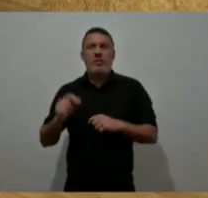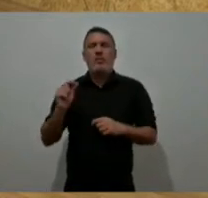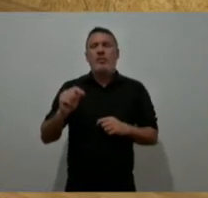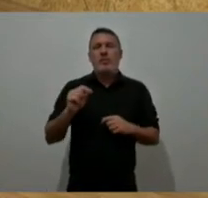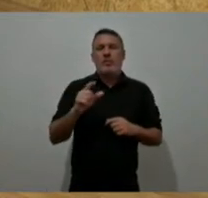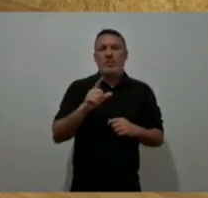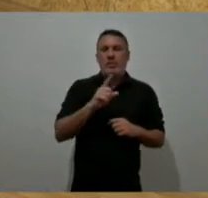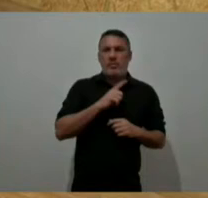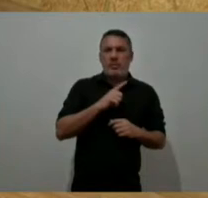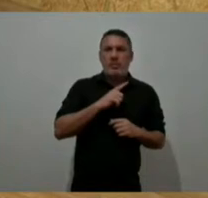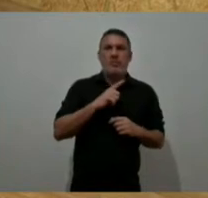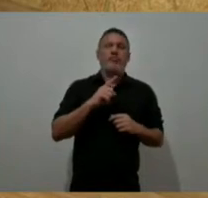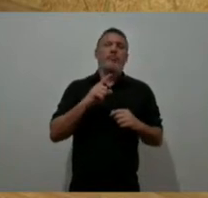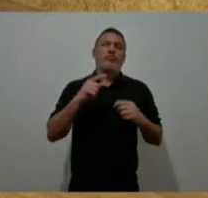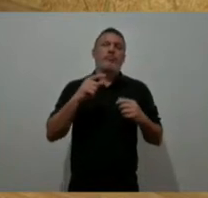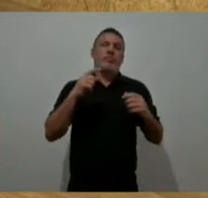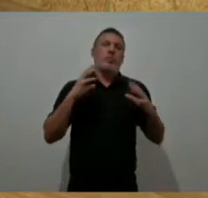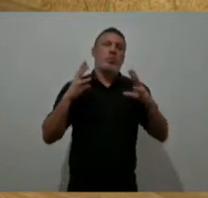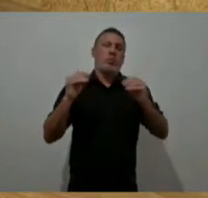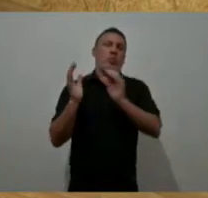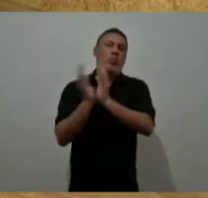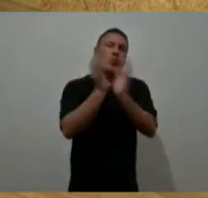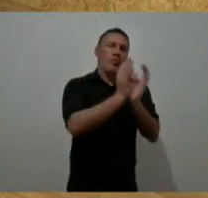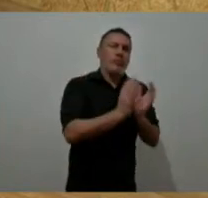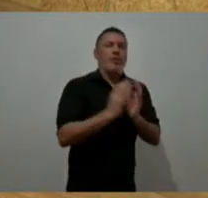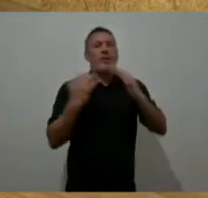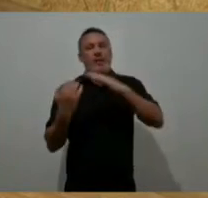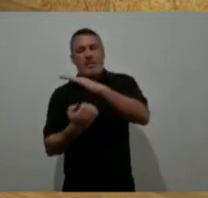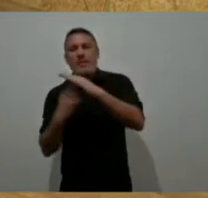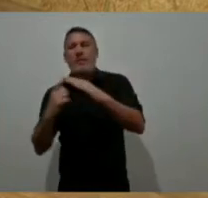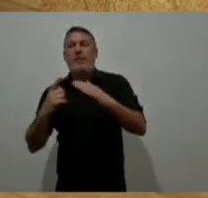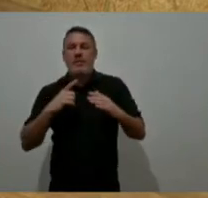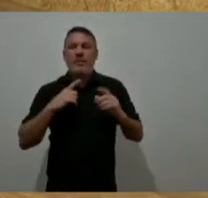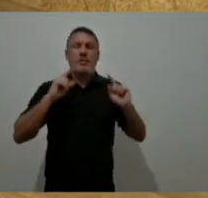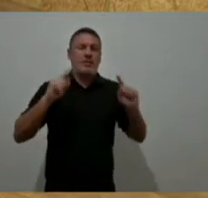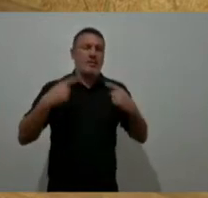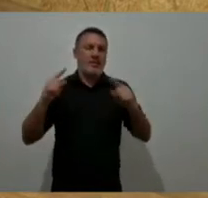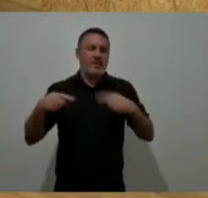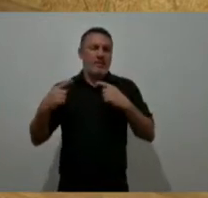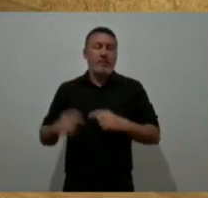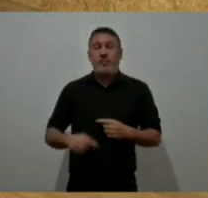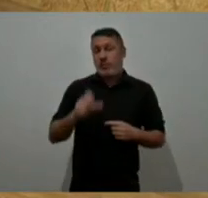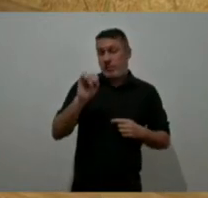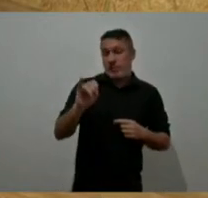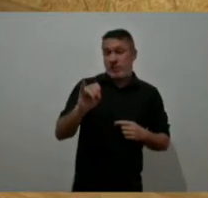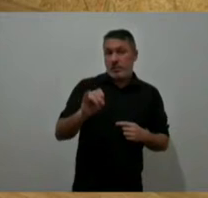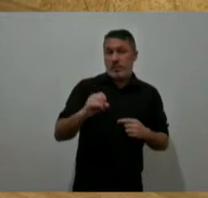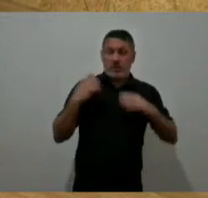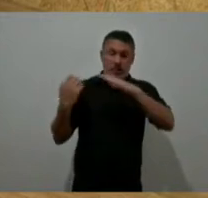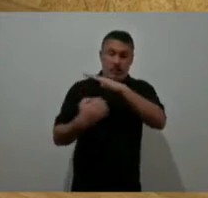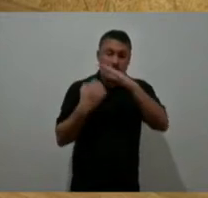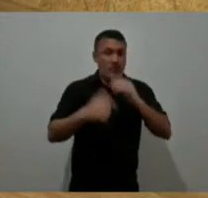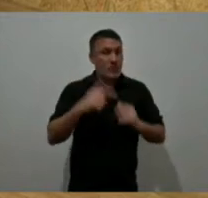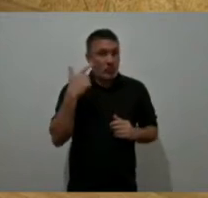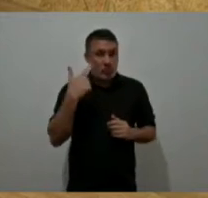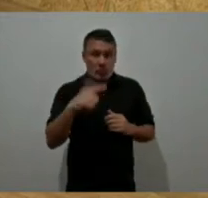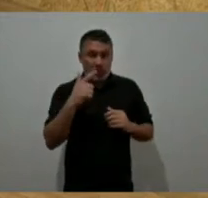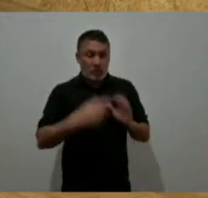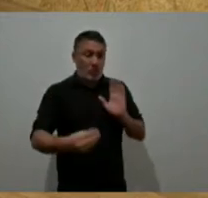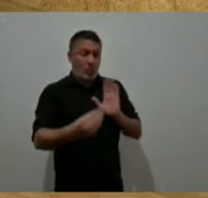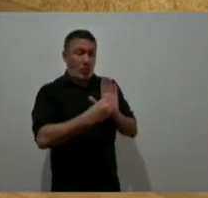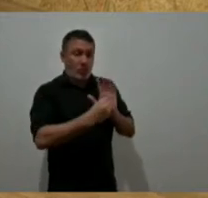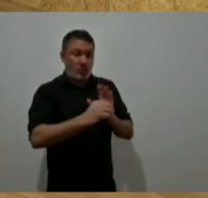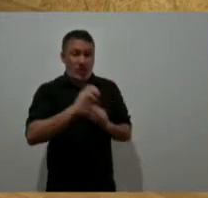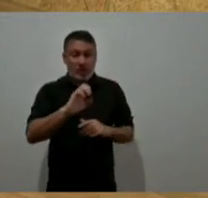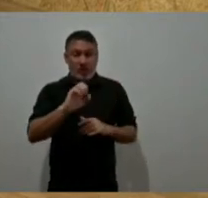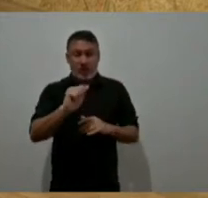e é um desafio para todas as empresas. Né? Então, se a empresa não tem isso na sua agenda, ela está em desvantagem comparativa. Se